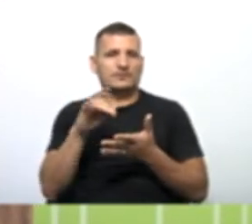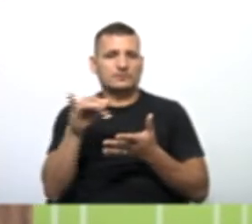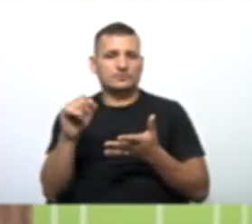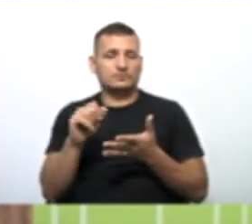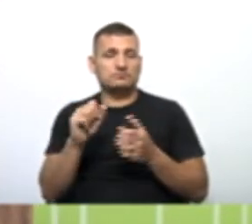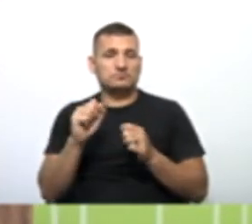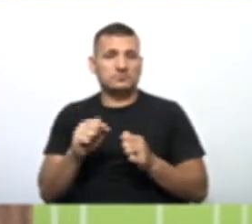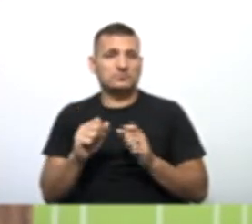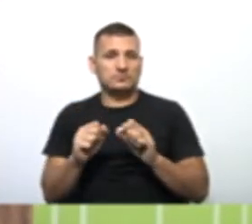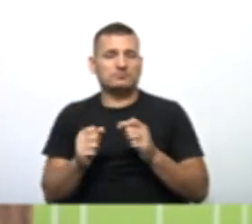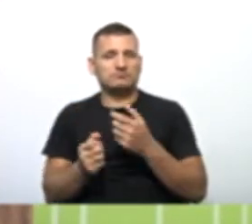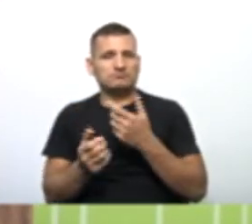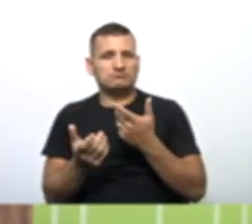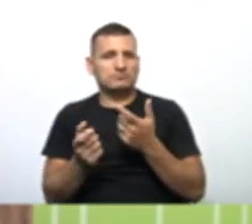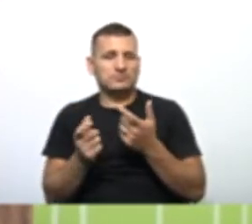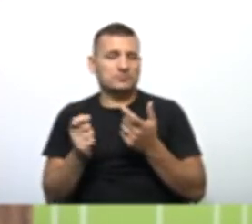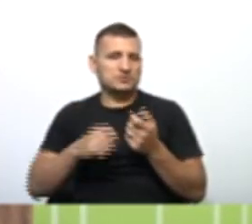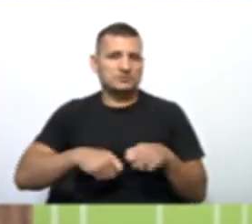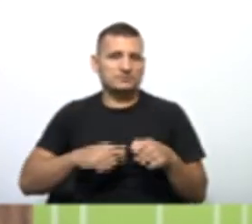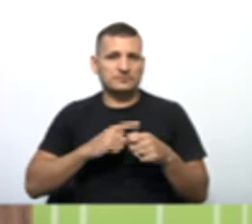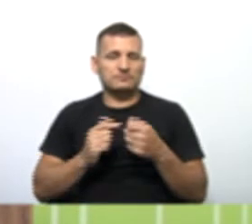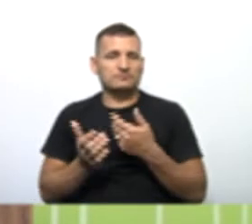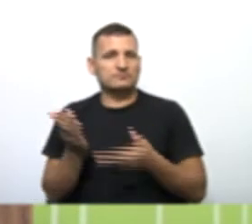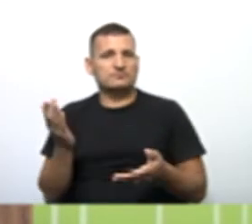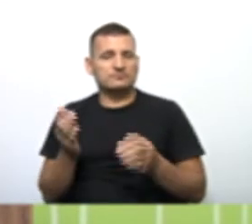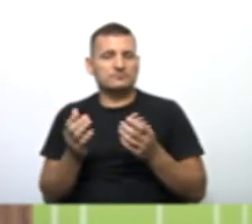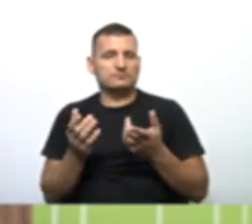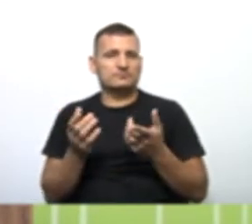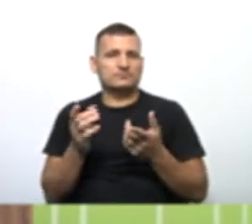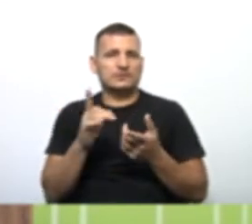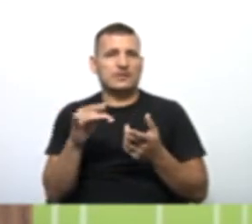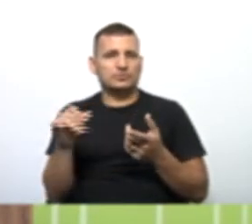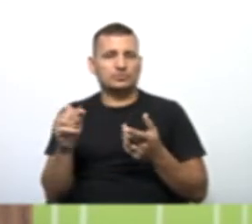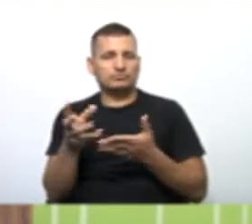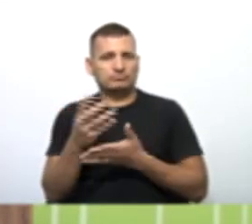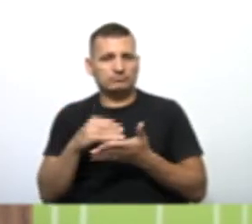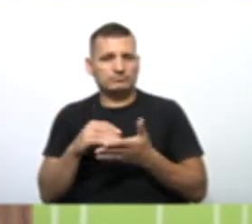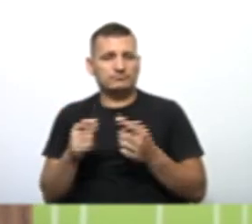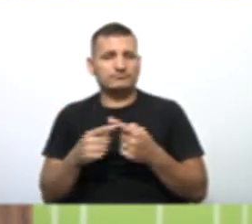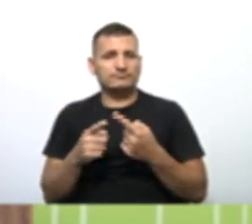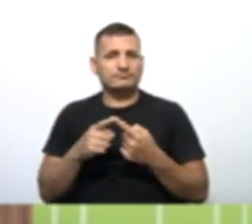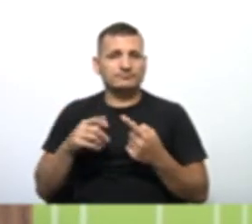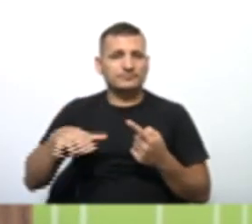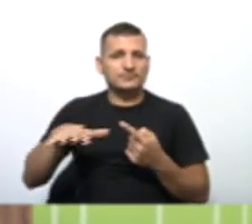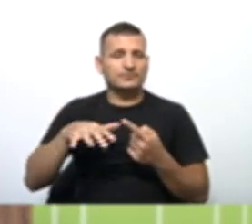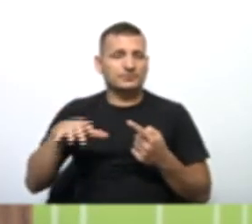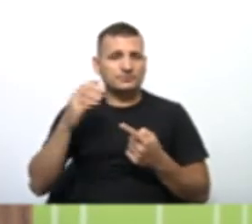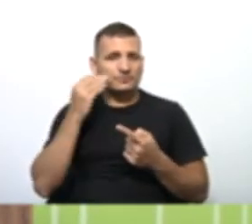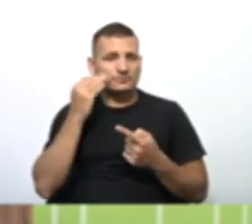se corromper e etc. nesses dados. Porque o ambiente de teste, ele não vai ter...